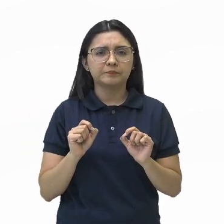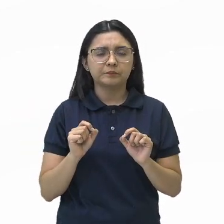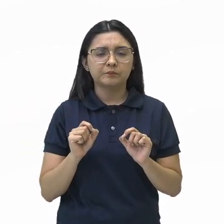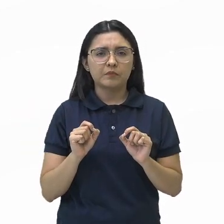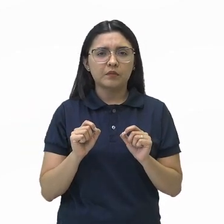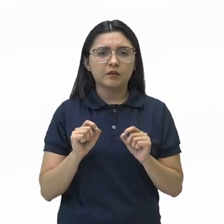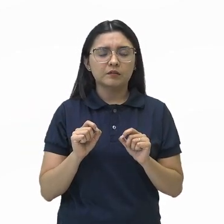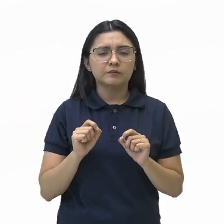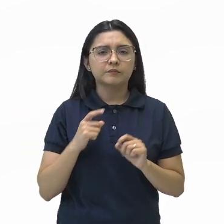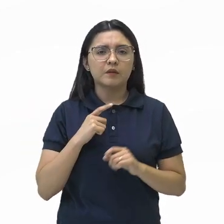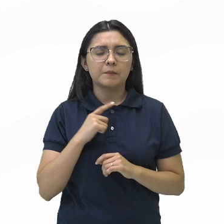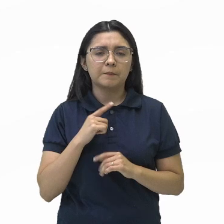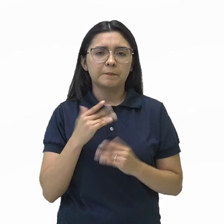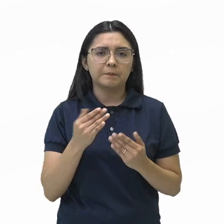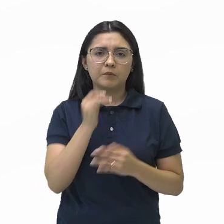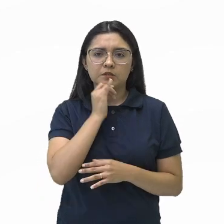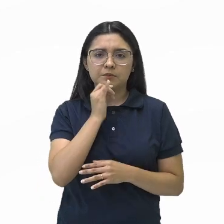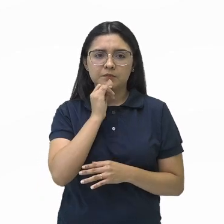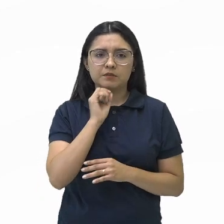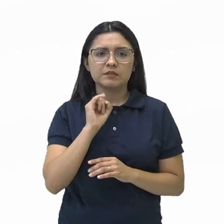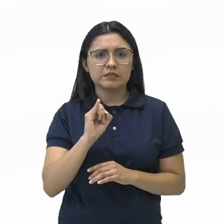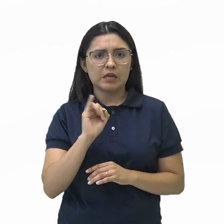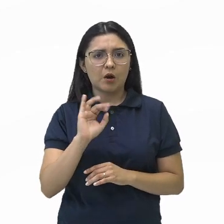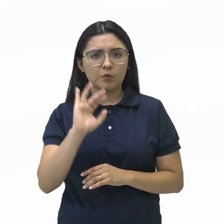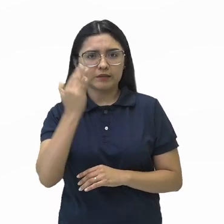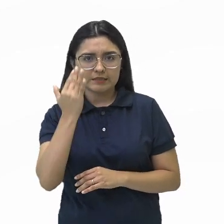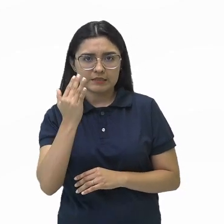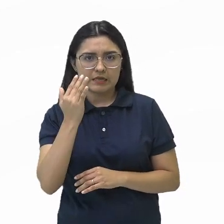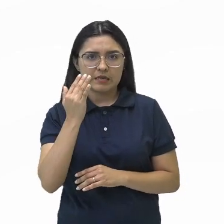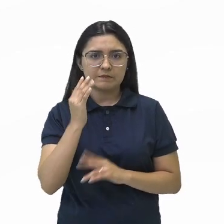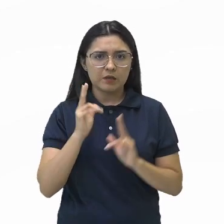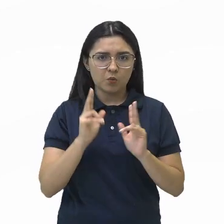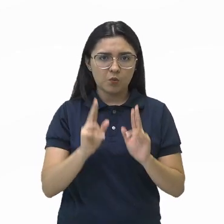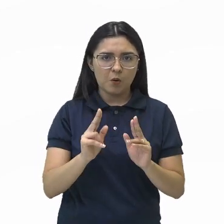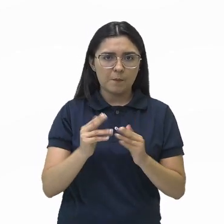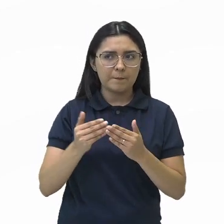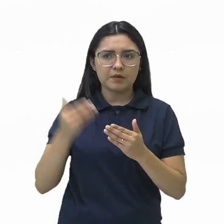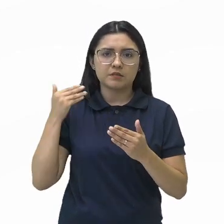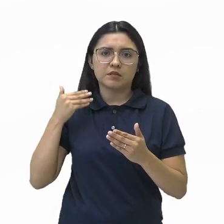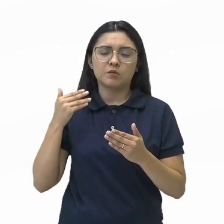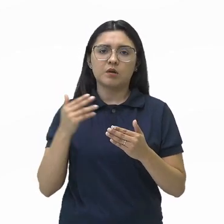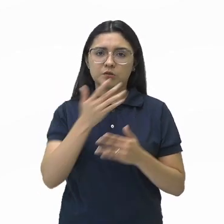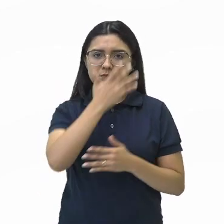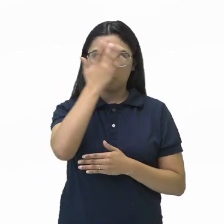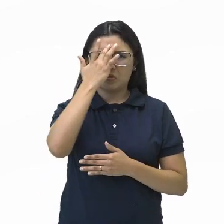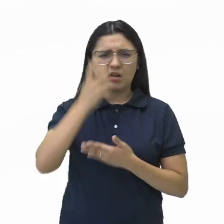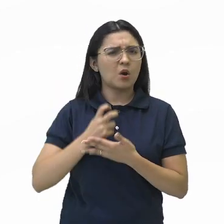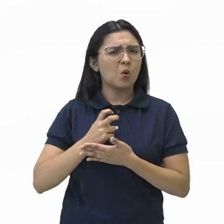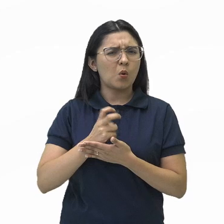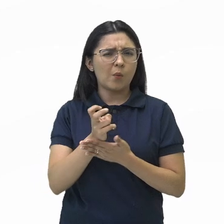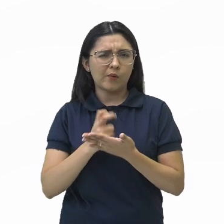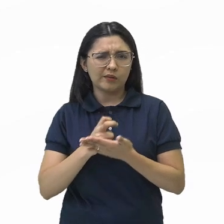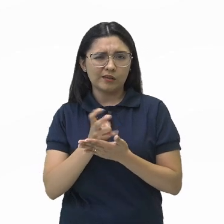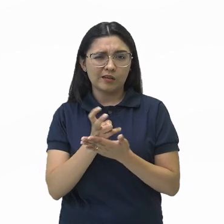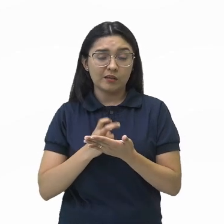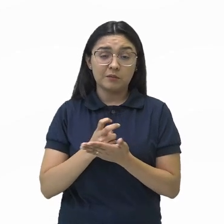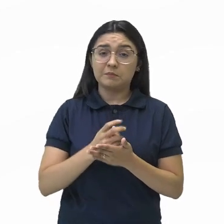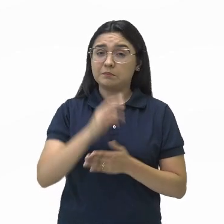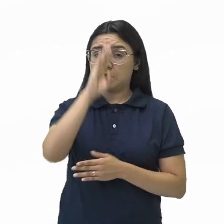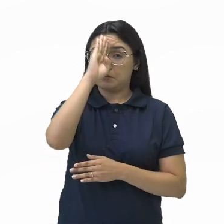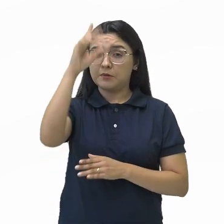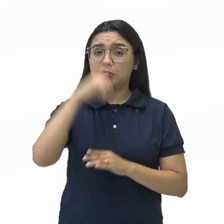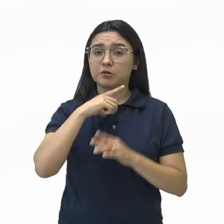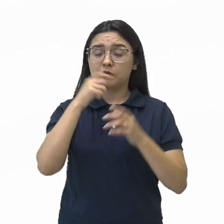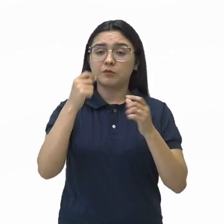Se a gente chega perto de uma situação como essas aí, as pessoas já se sentem incomodadas, né? Principalmente quando a gente fala de assédio